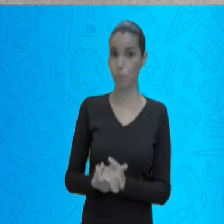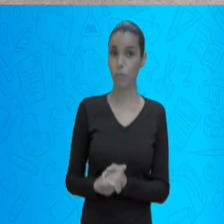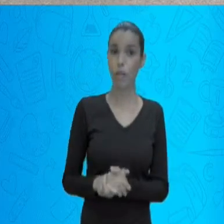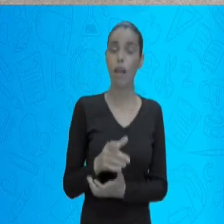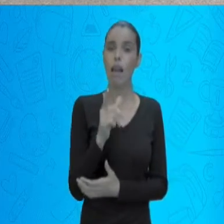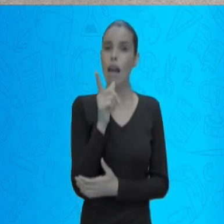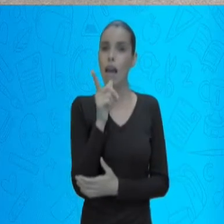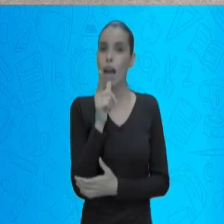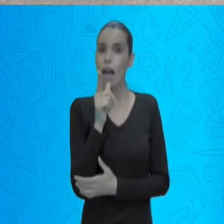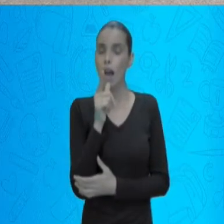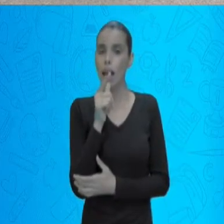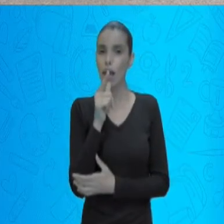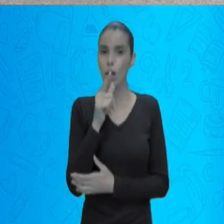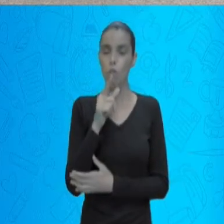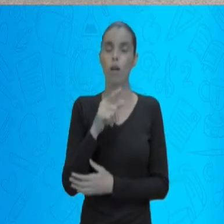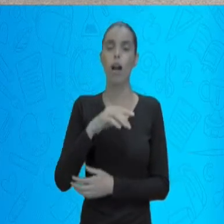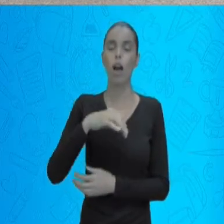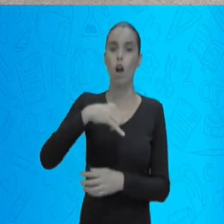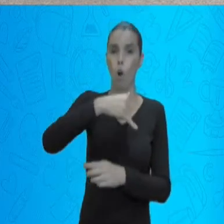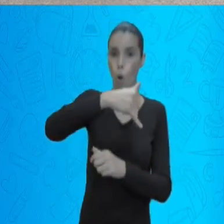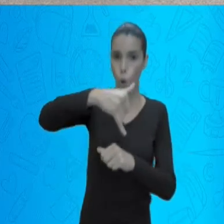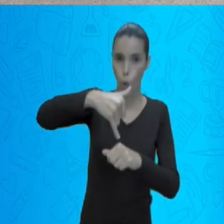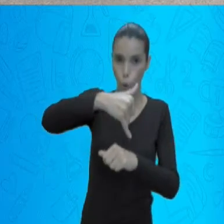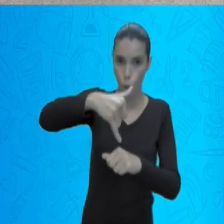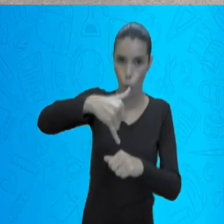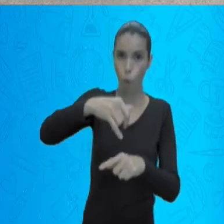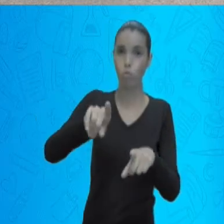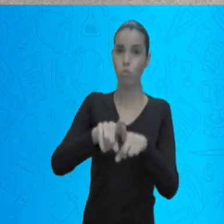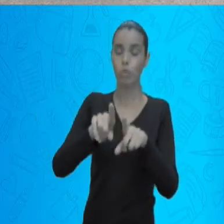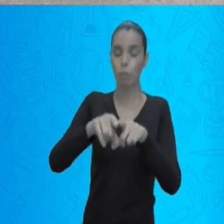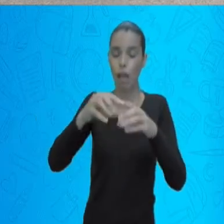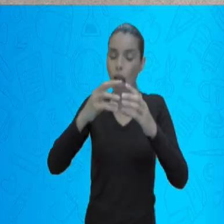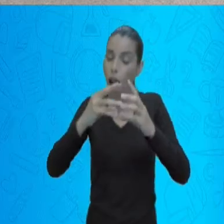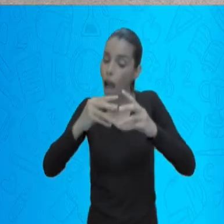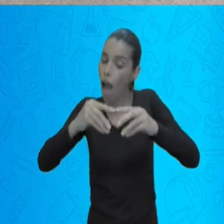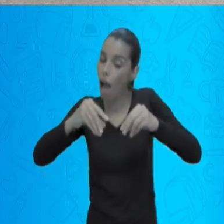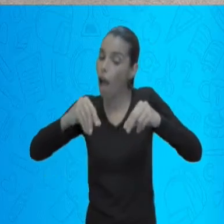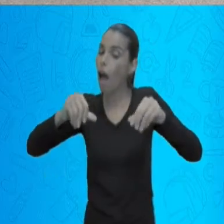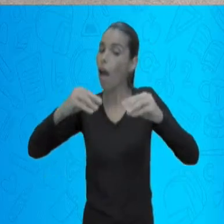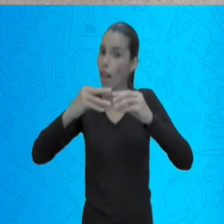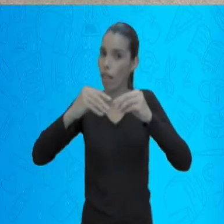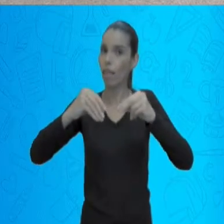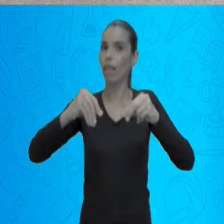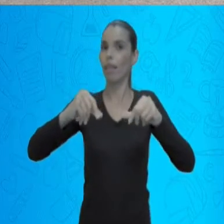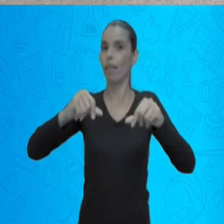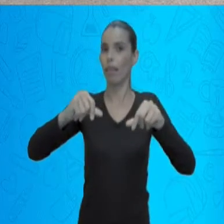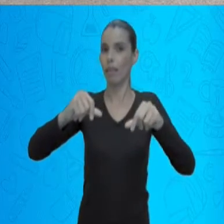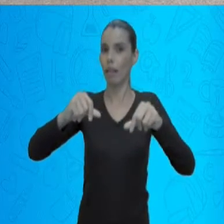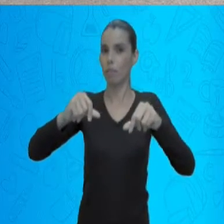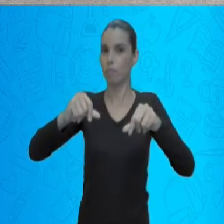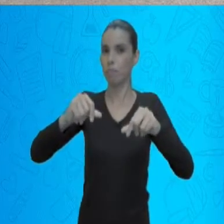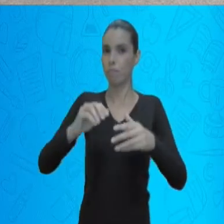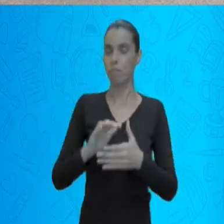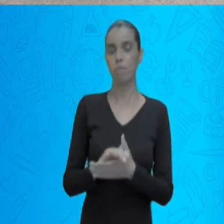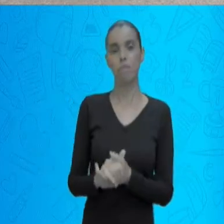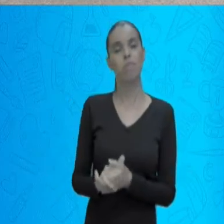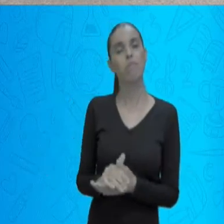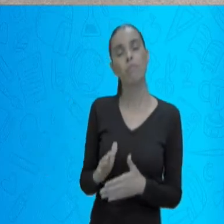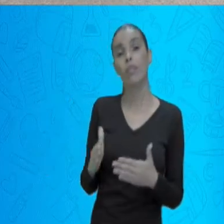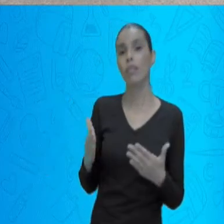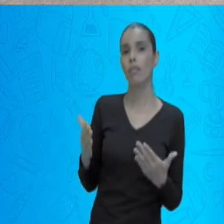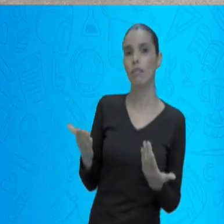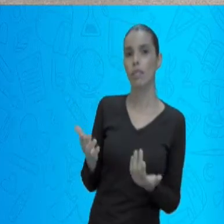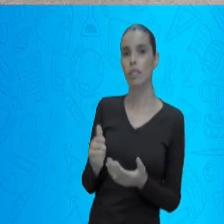um material sólido, areia com algumas pedrinhas. Então, independente